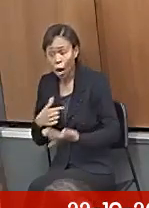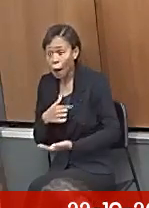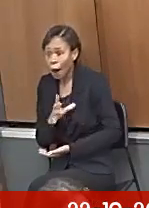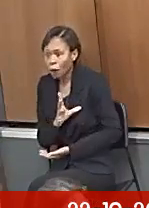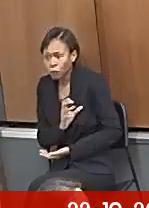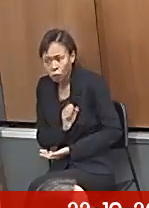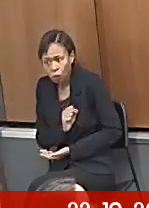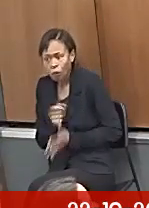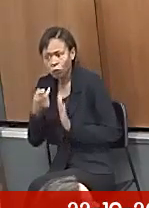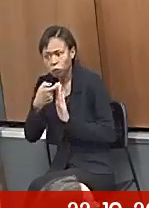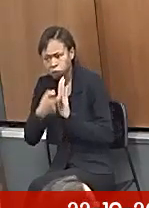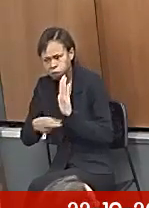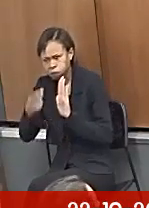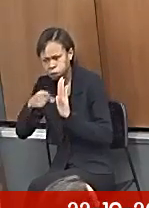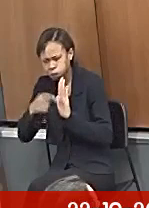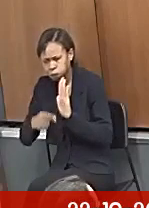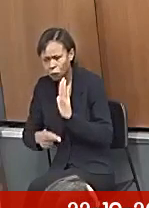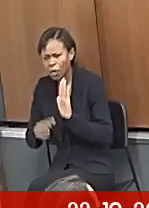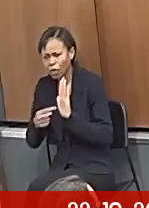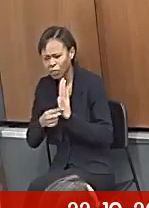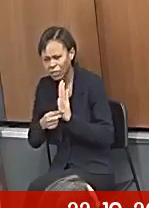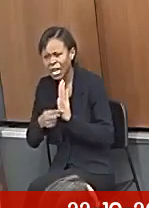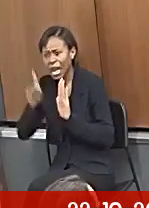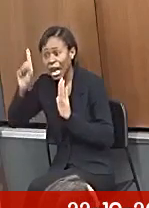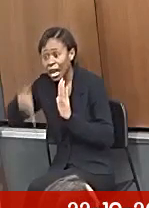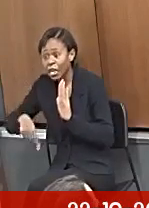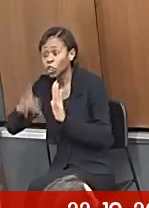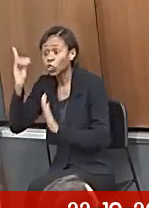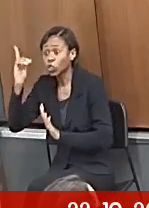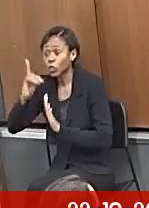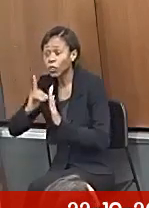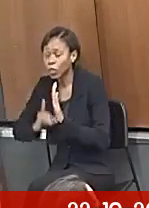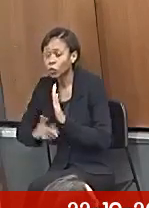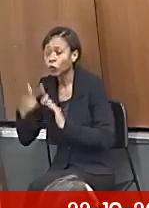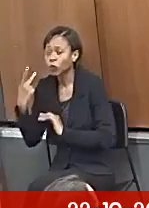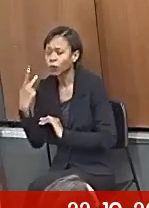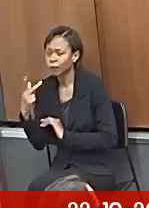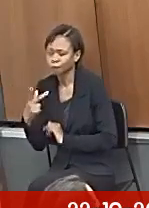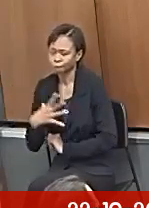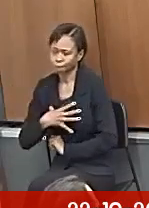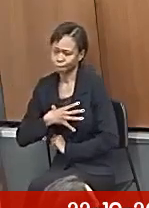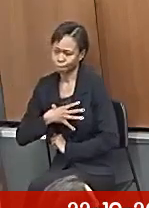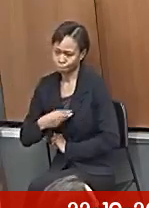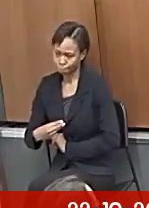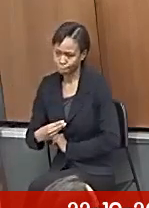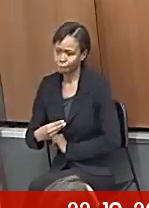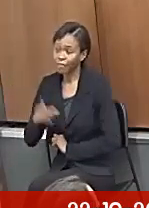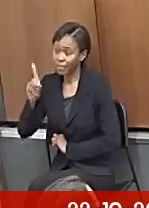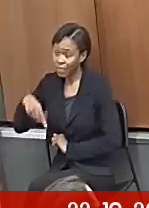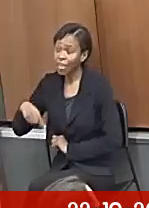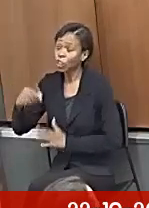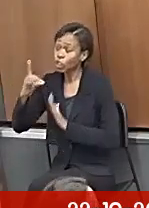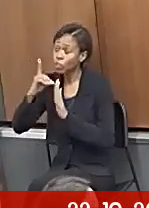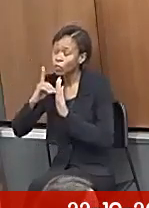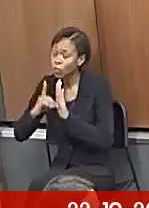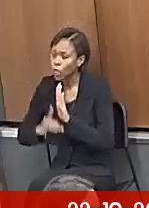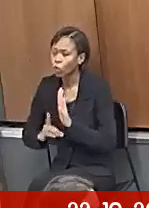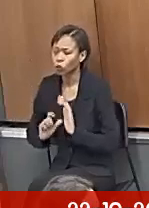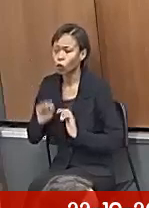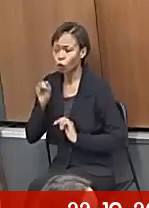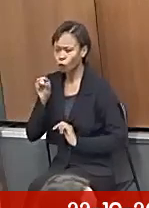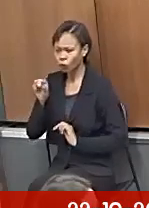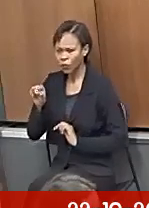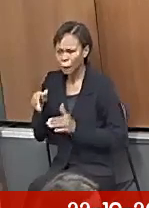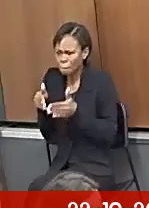nesse papel, são direitos da sua filha, são direitos. Você não está